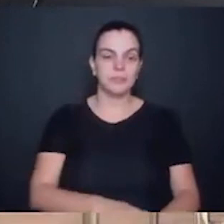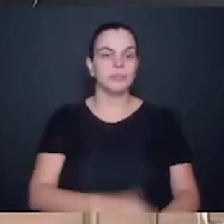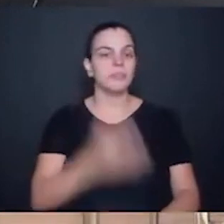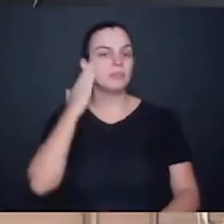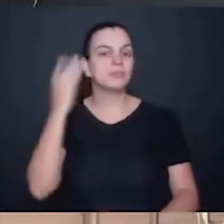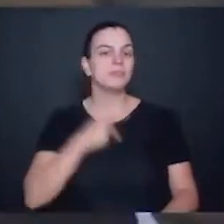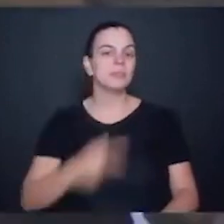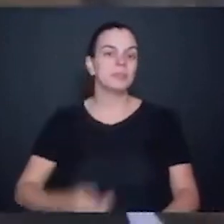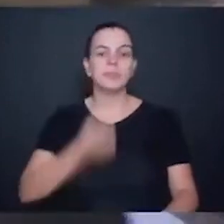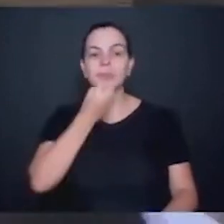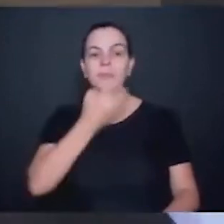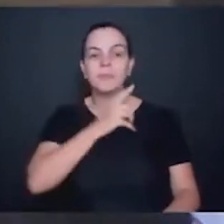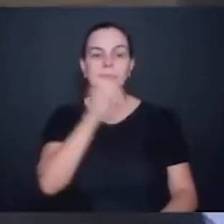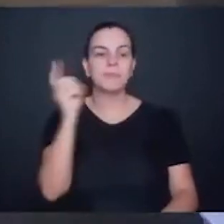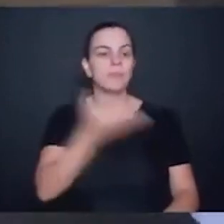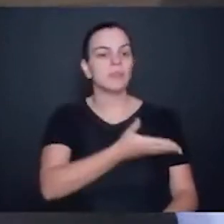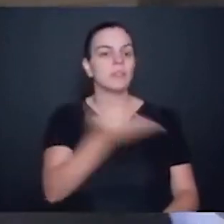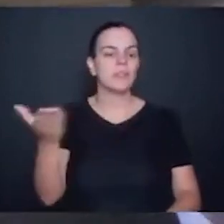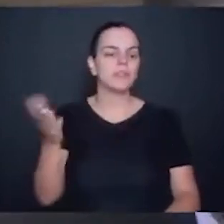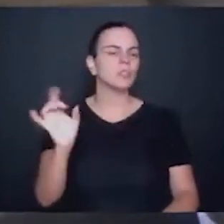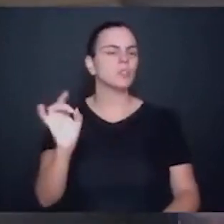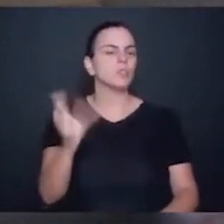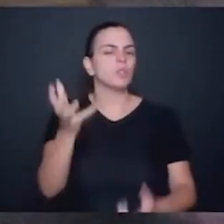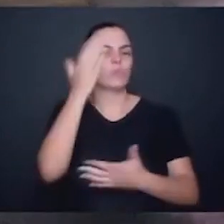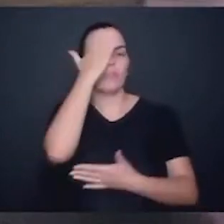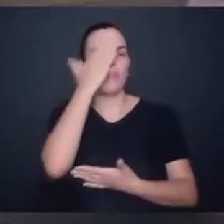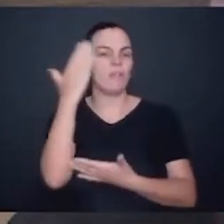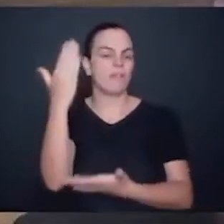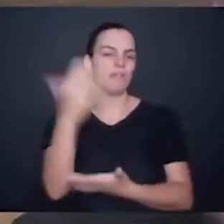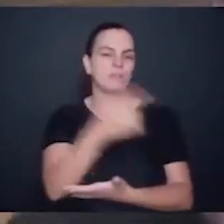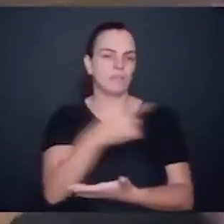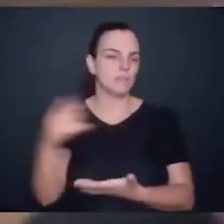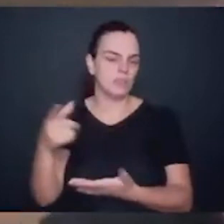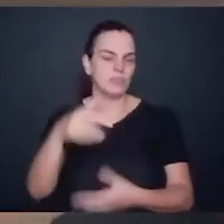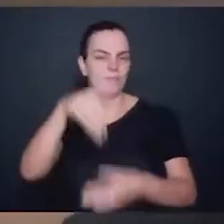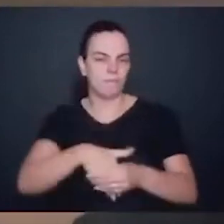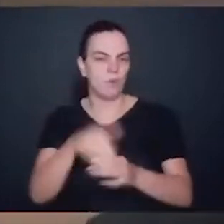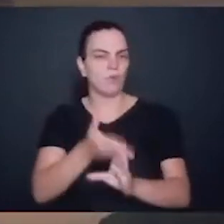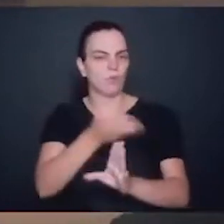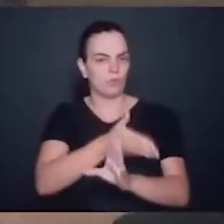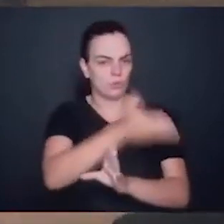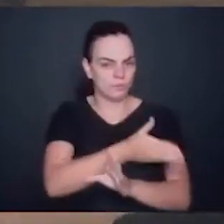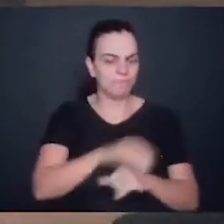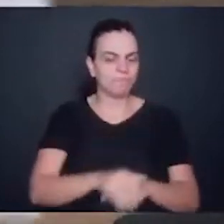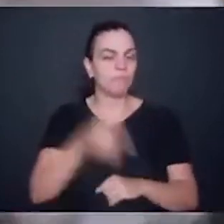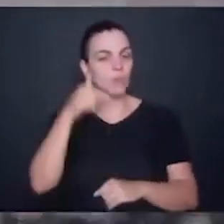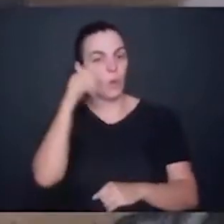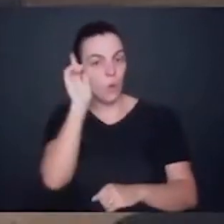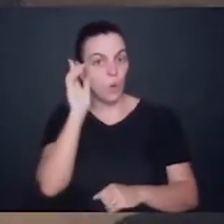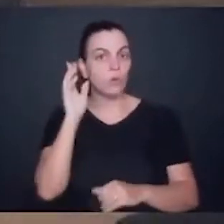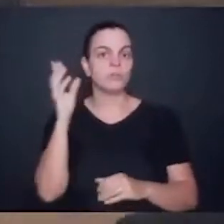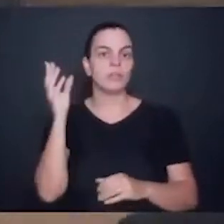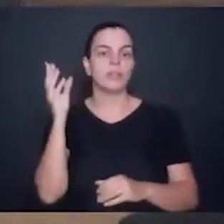e vereadoras, servidores. Simplesmente para agradecer o voto nas duas primeiras votações, e ontem estava na pauta este projeto, mas